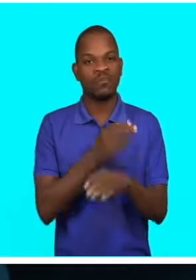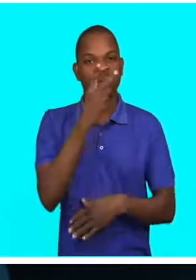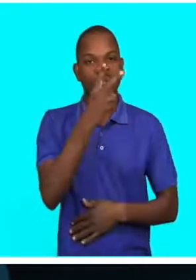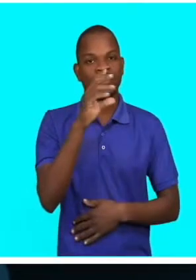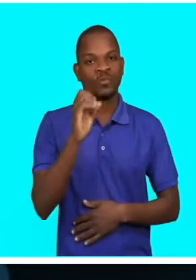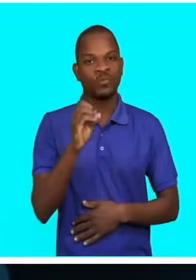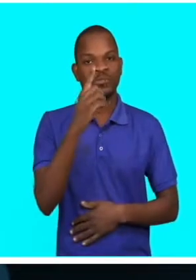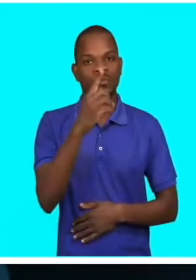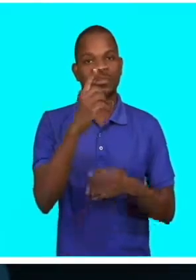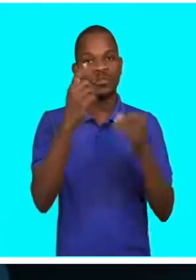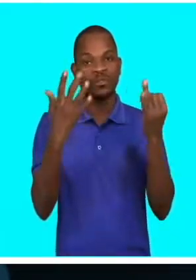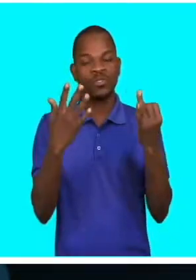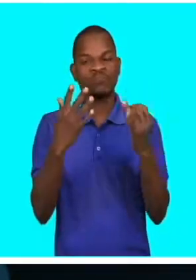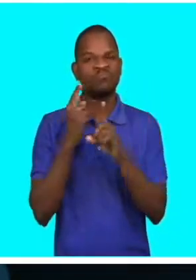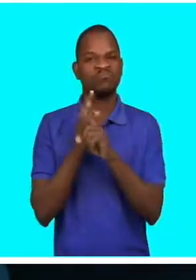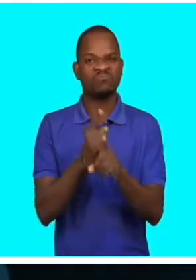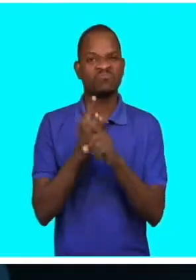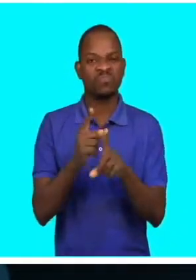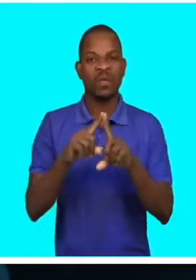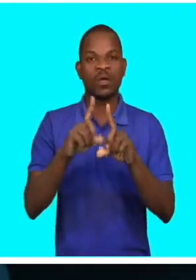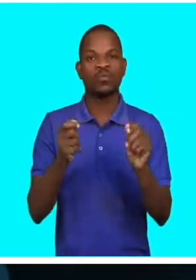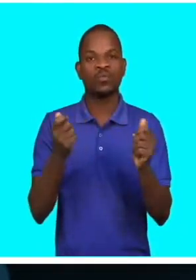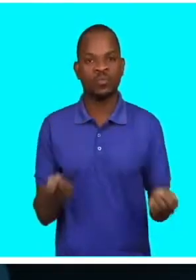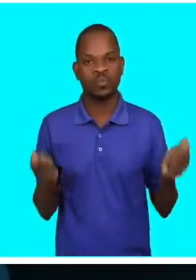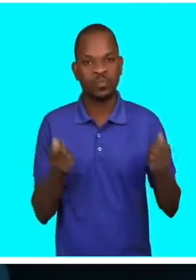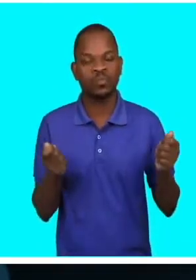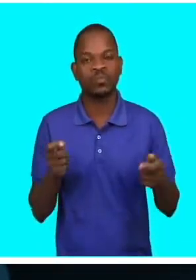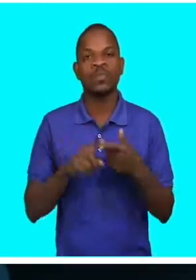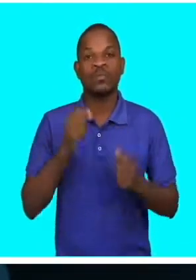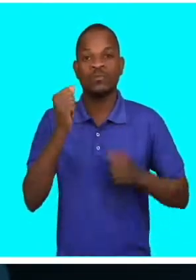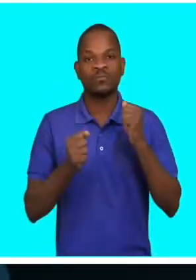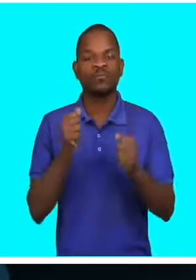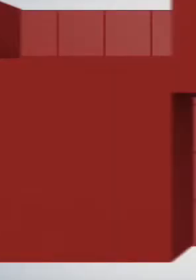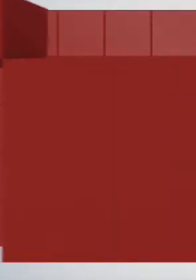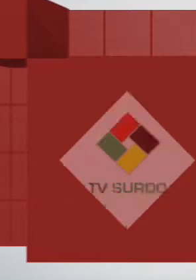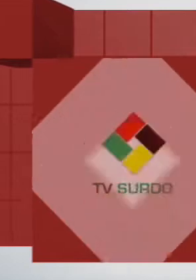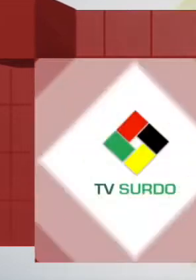Inhambar movimentou o atletismo e salto a corda para os surdos.